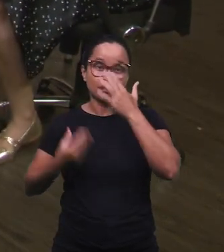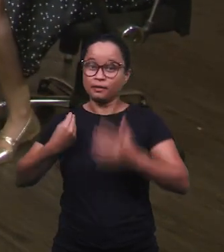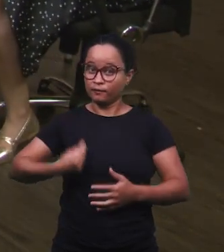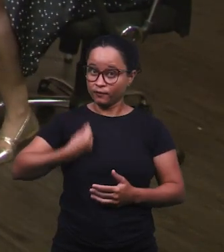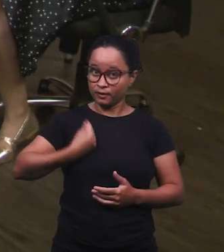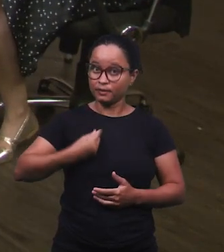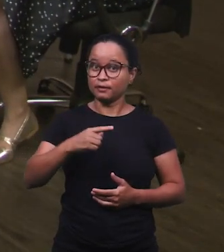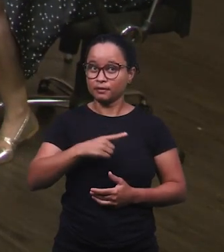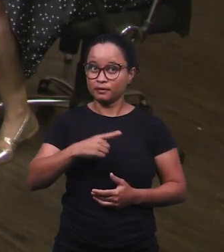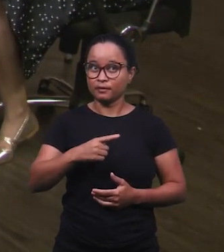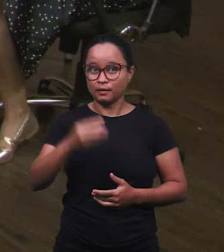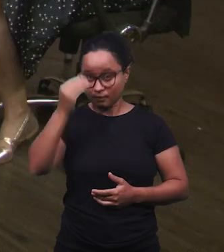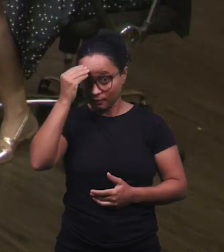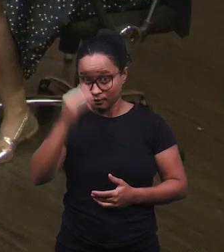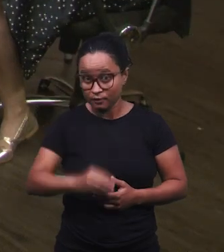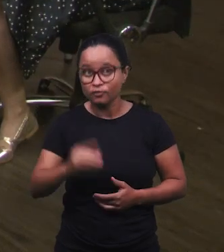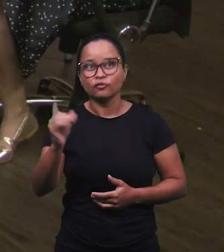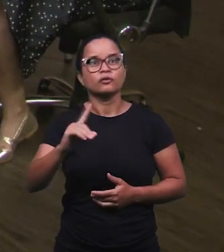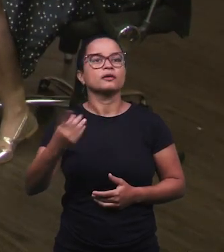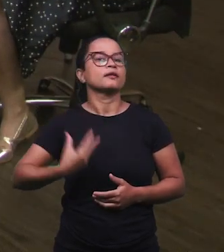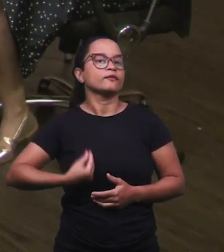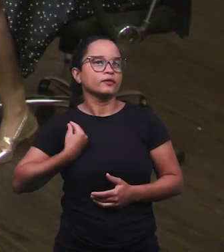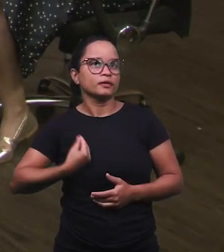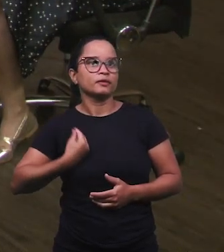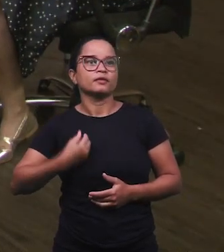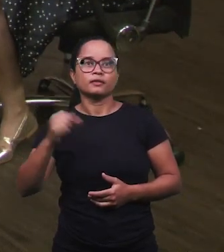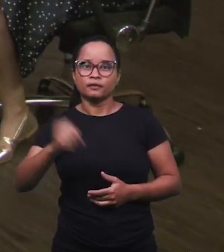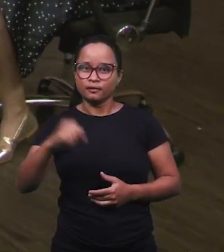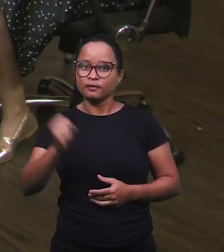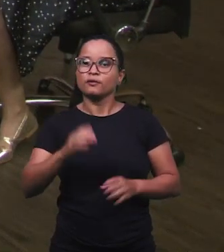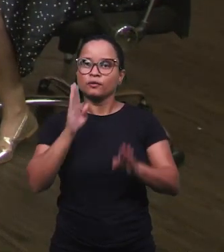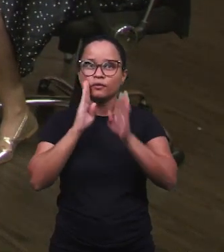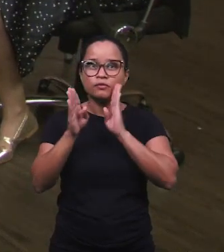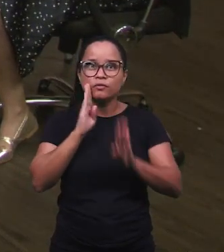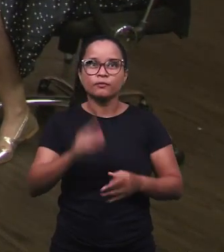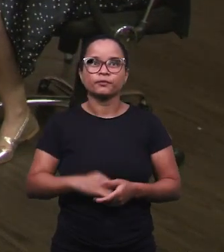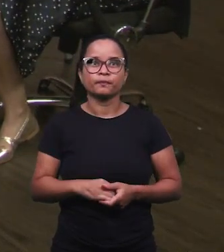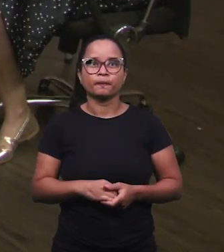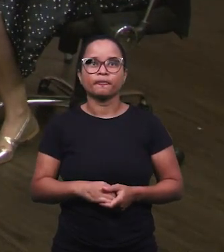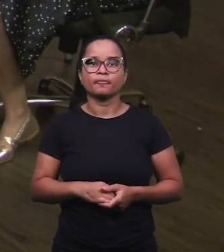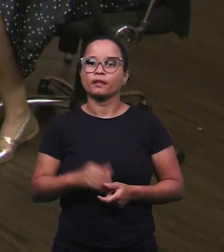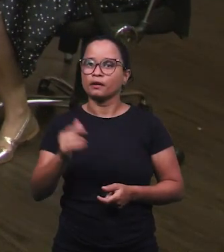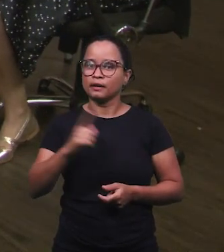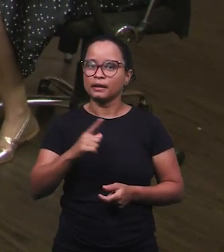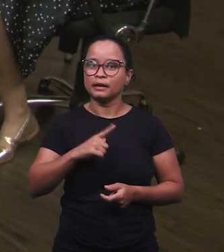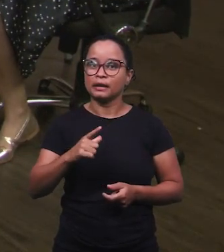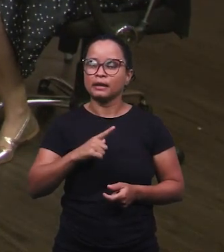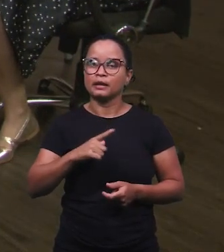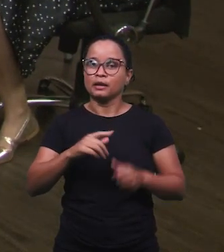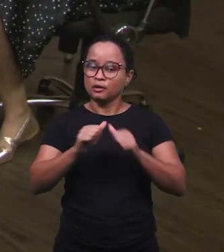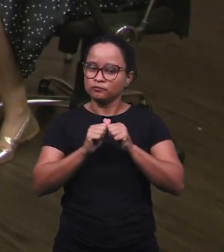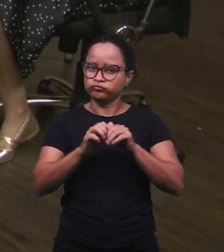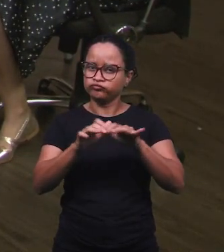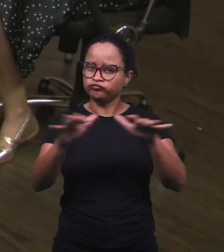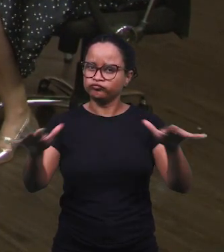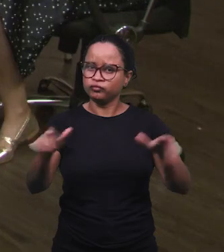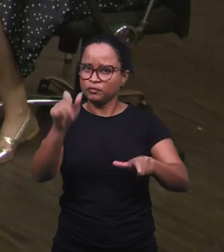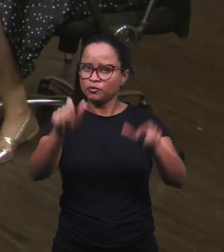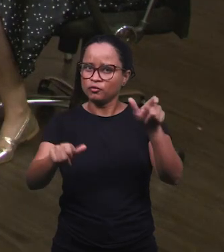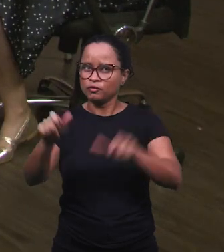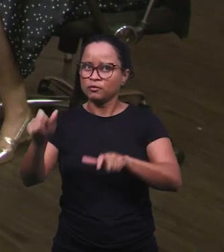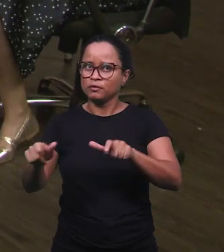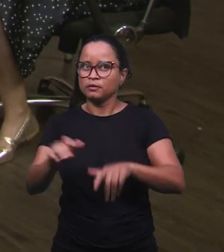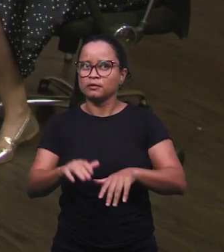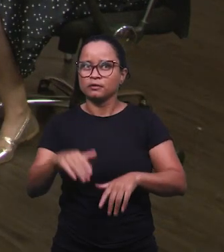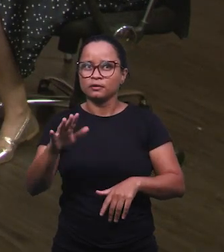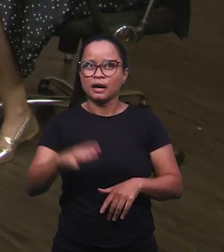ainda, gente. Não desiste dele, não que ele tá vivo. Ele tá vivo ainda. Ele tem um alcance razoável. Muito grande. E assim,